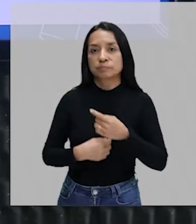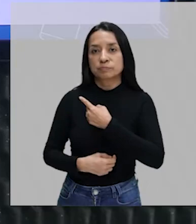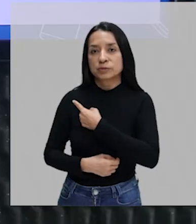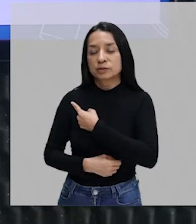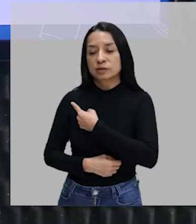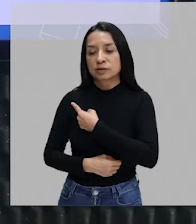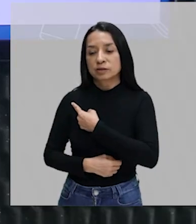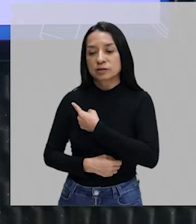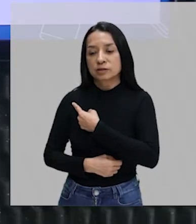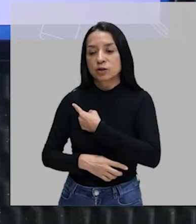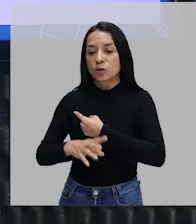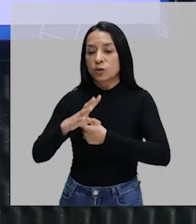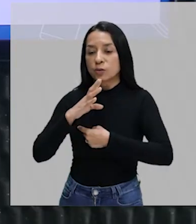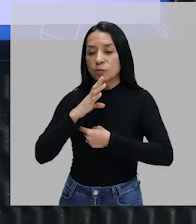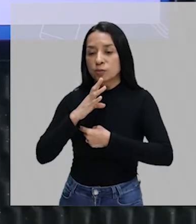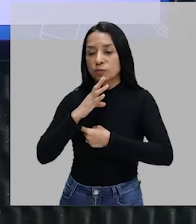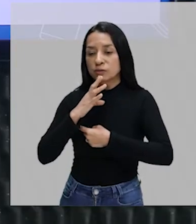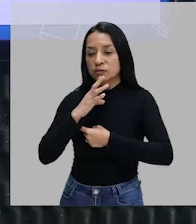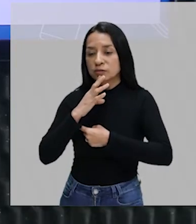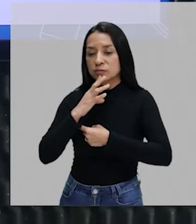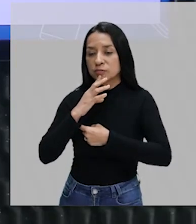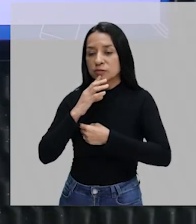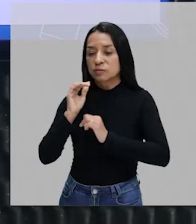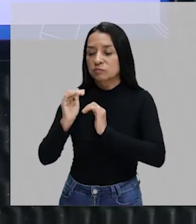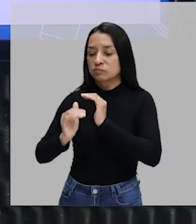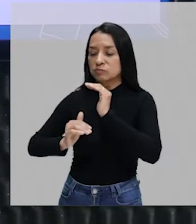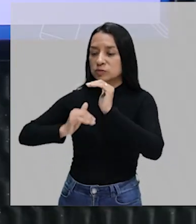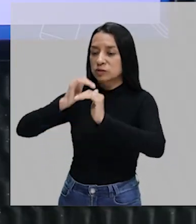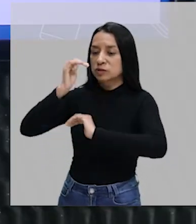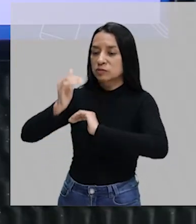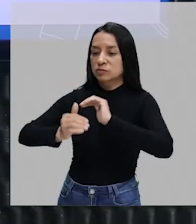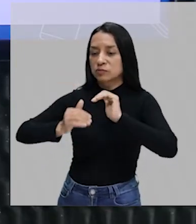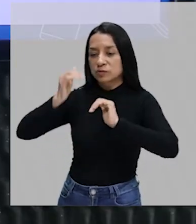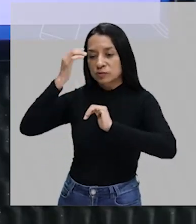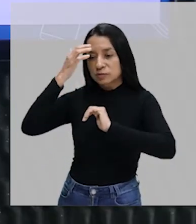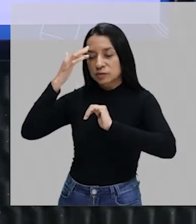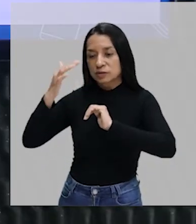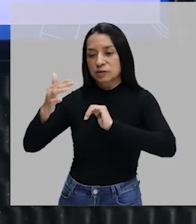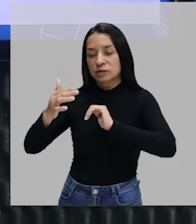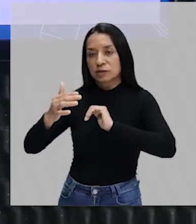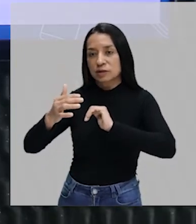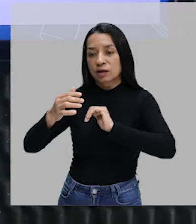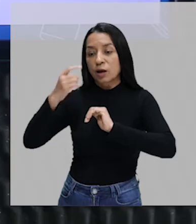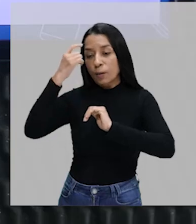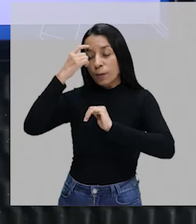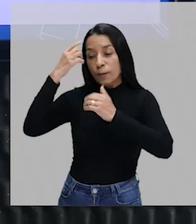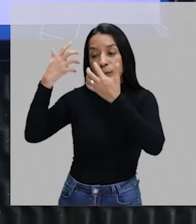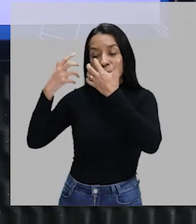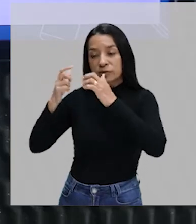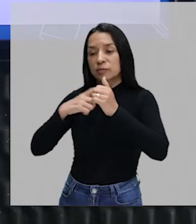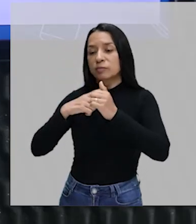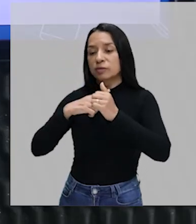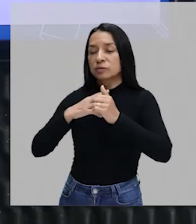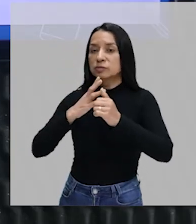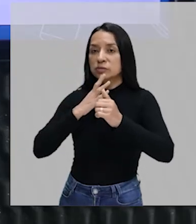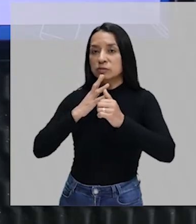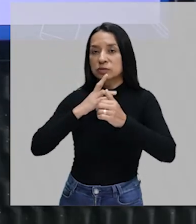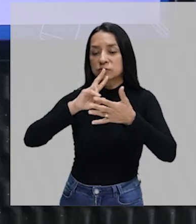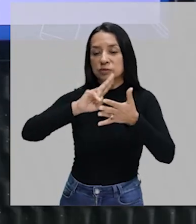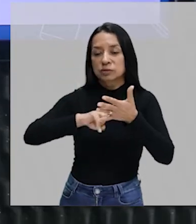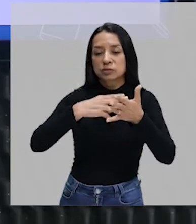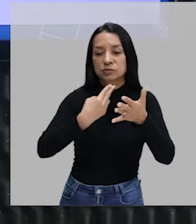as impressões gerando as ideias. No pensamento do nosso autor, nós temos o conhecimento traduzido primeiro